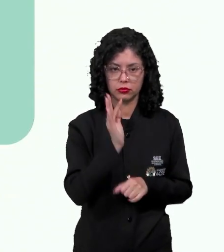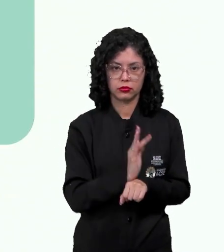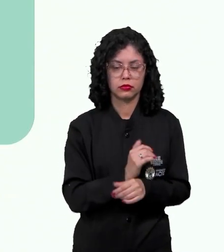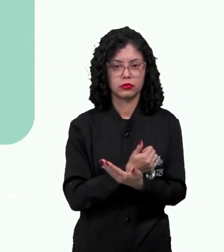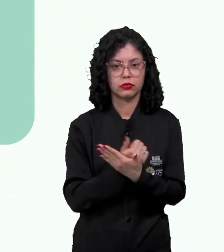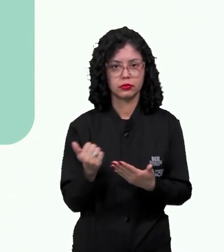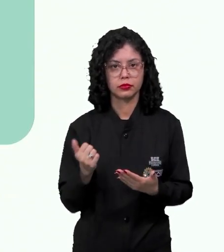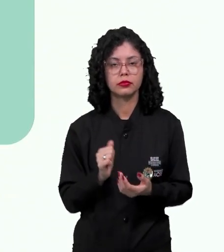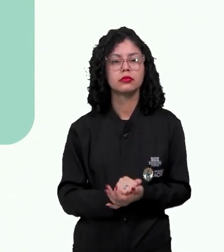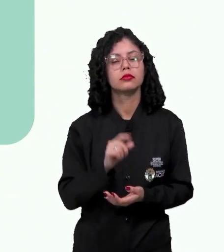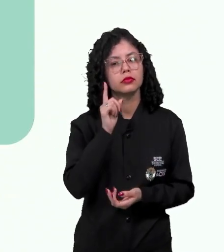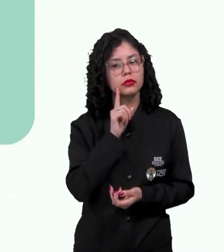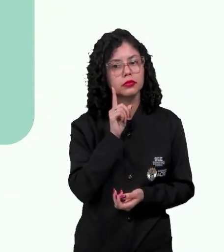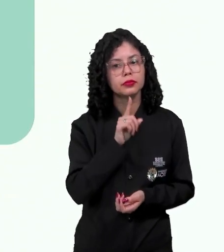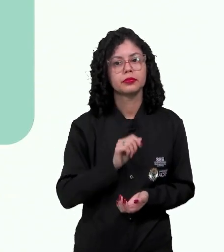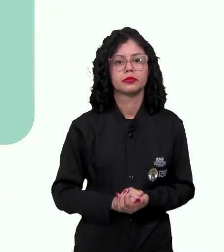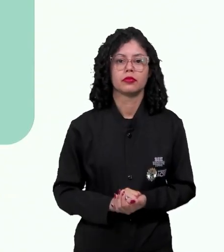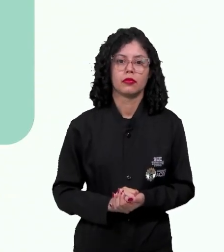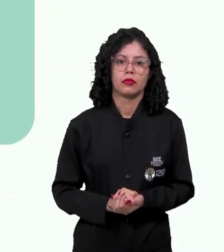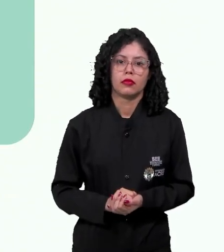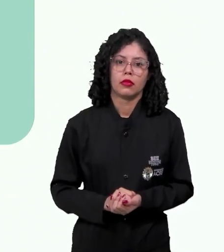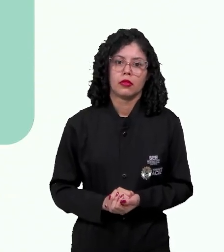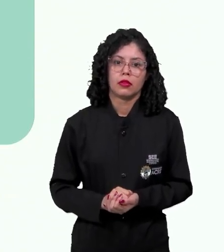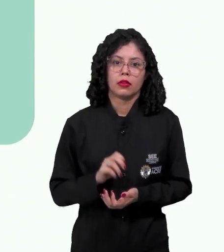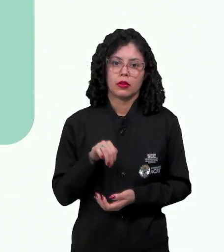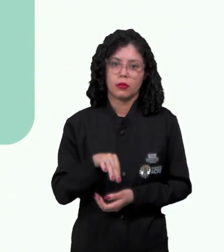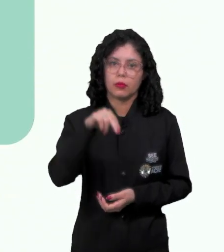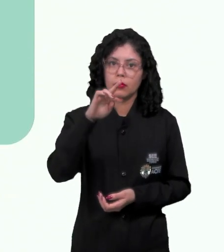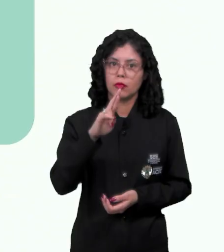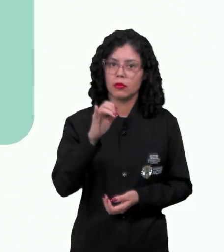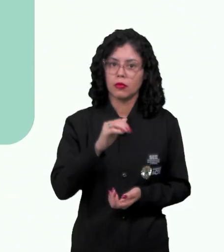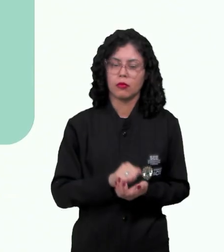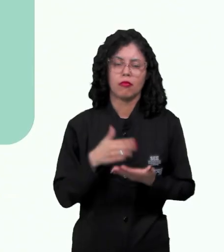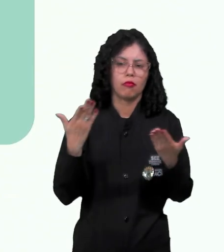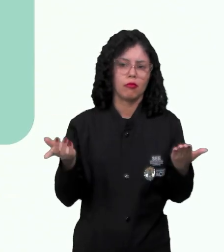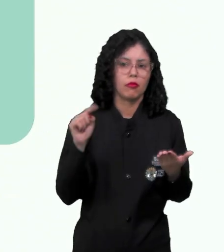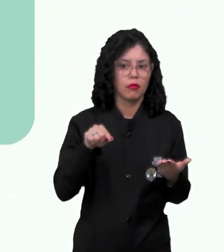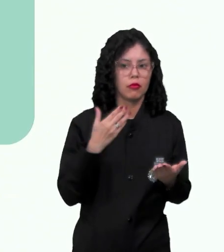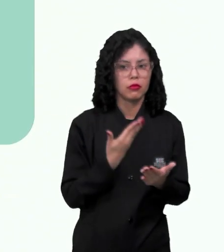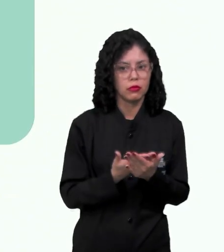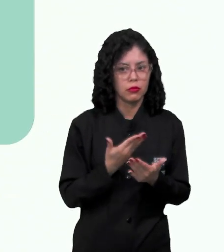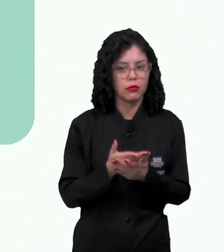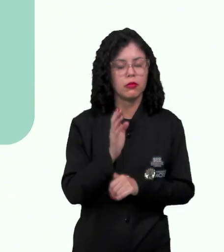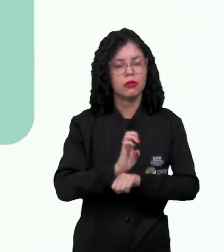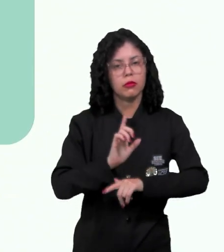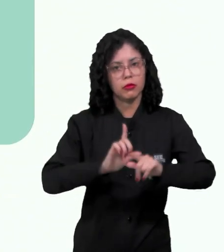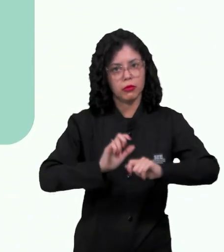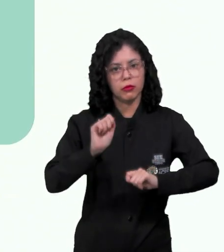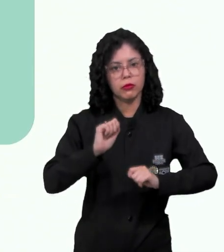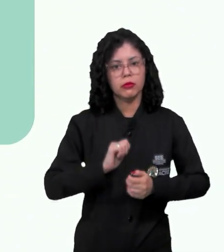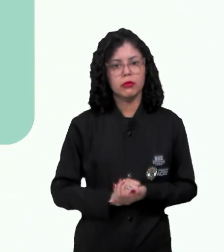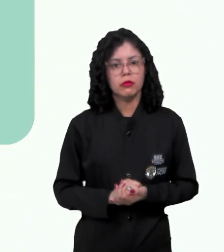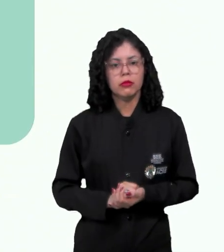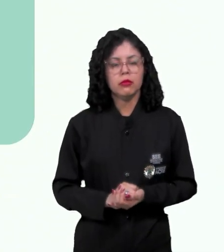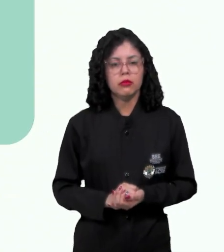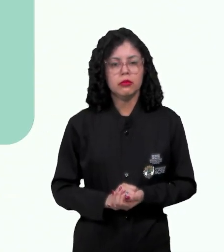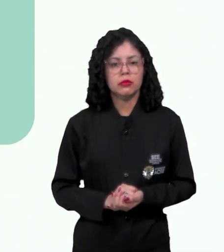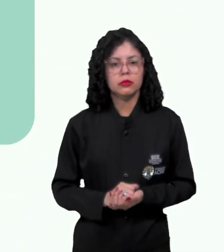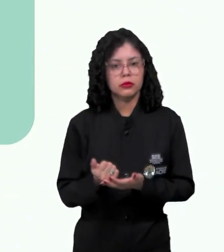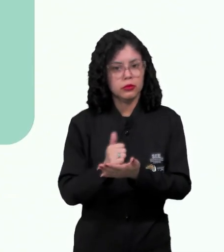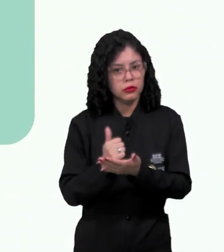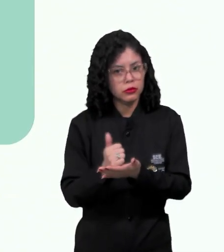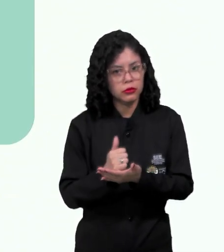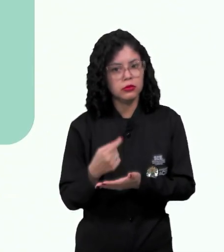de ação norte-americanos. Olha só, norte-americanos, o que é que isso tem a ver com o estado do Acre? E a letra D,